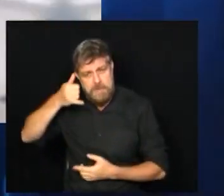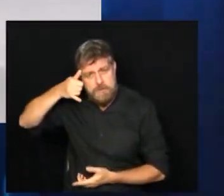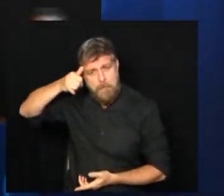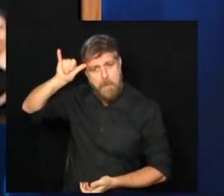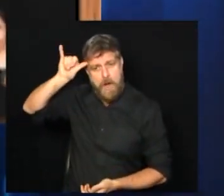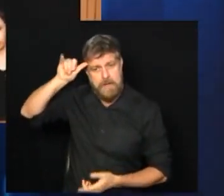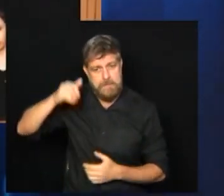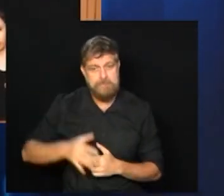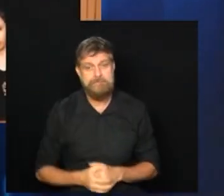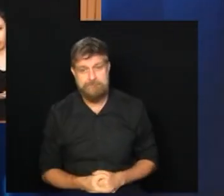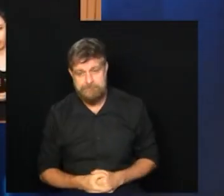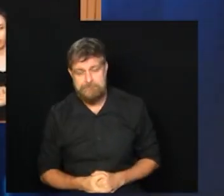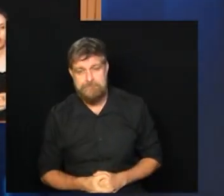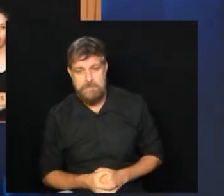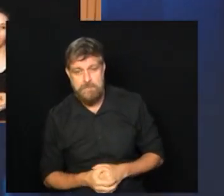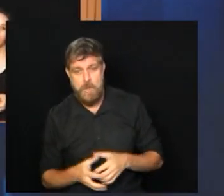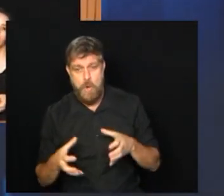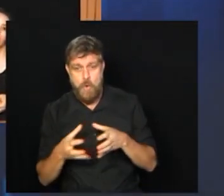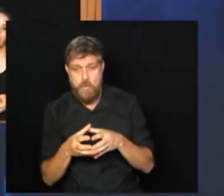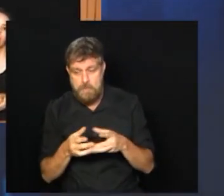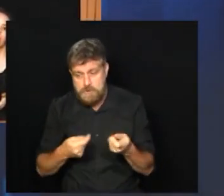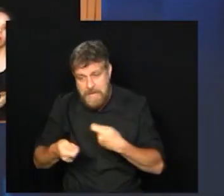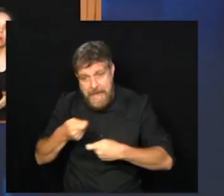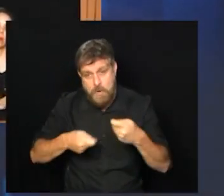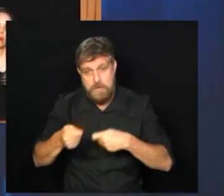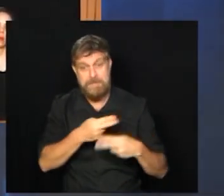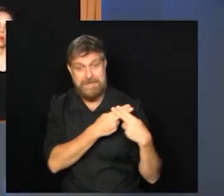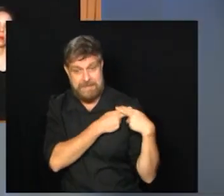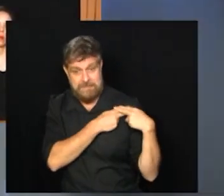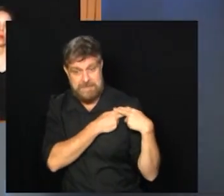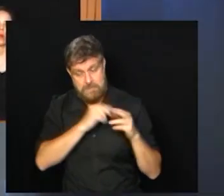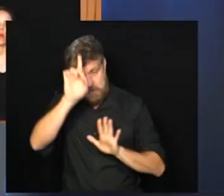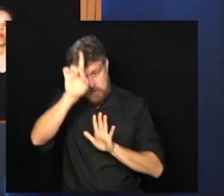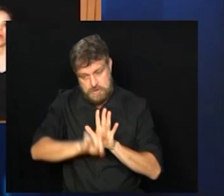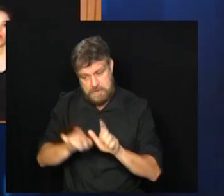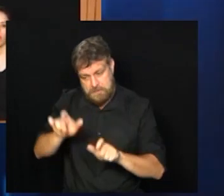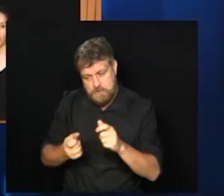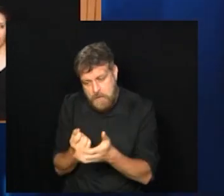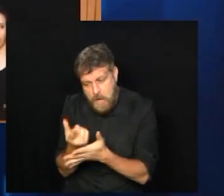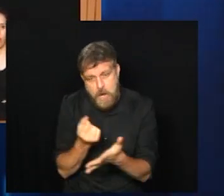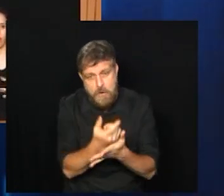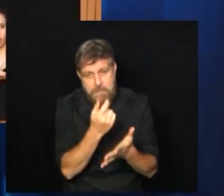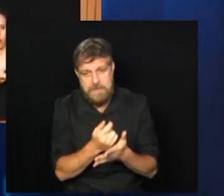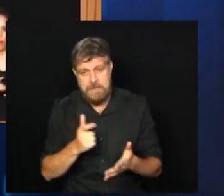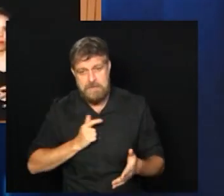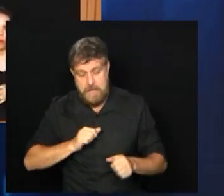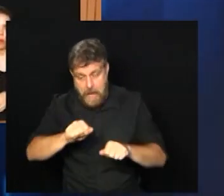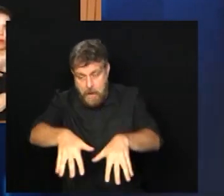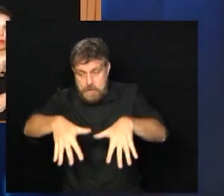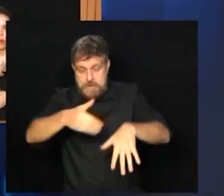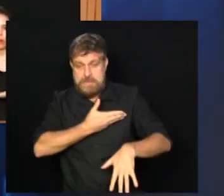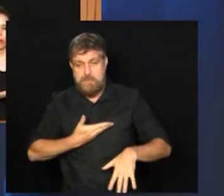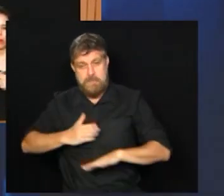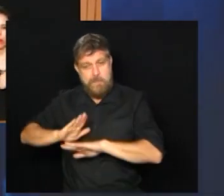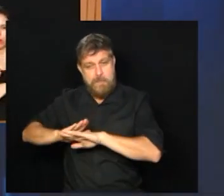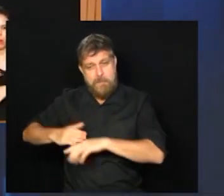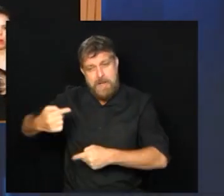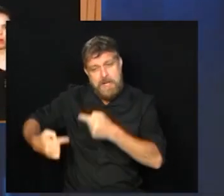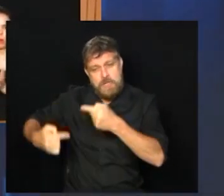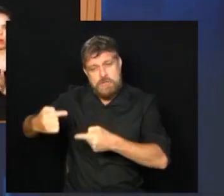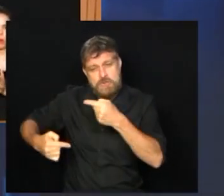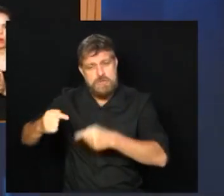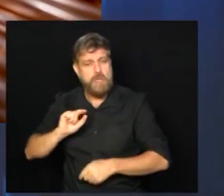Dunlop. Comissão de Economia e Defesa dos Direitos do Consumidor promove audiência pública para discutir